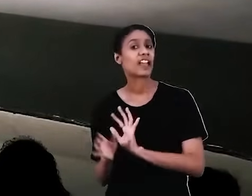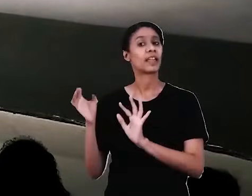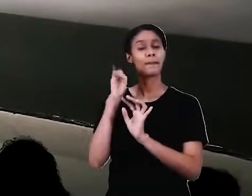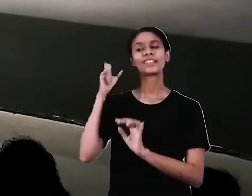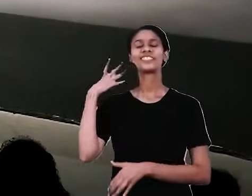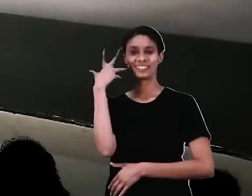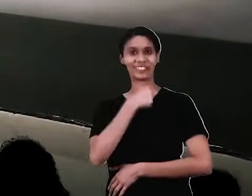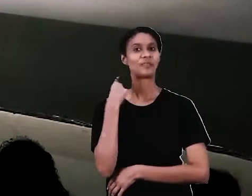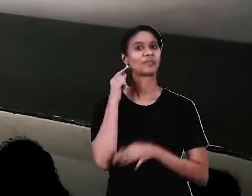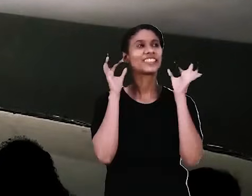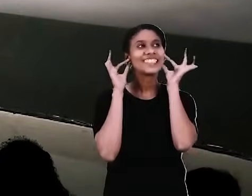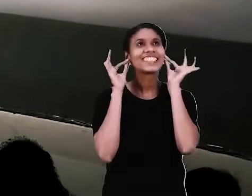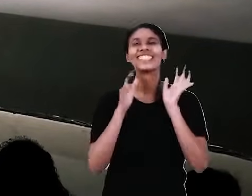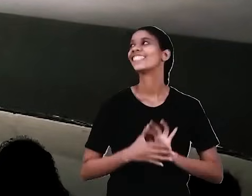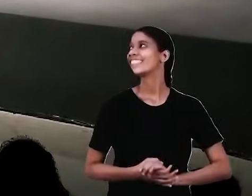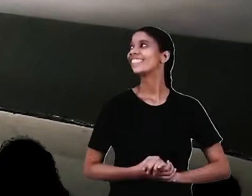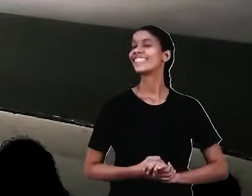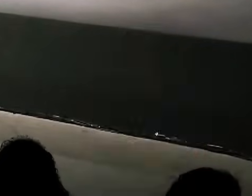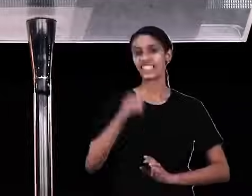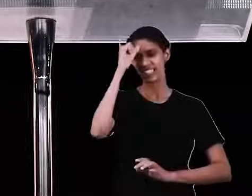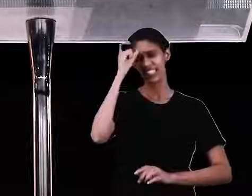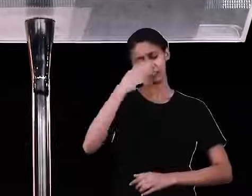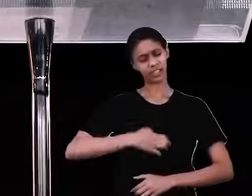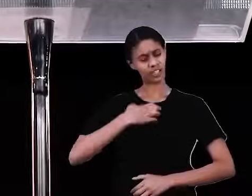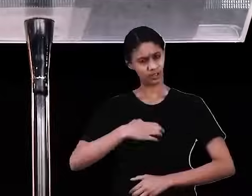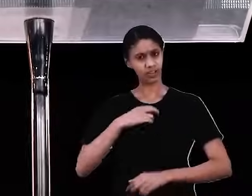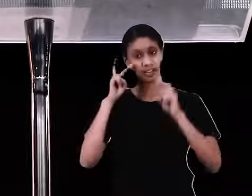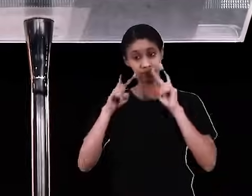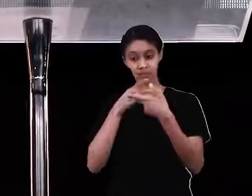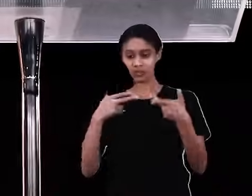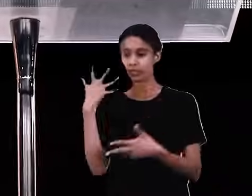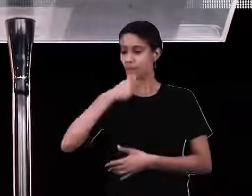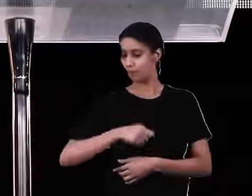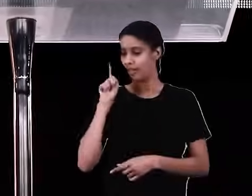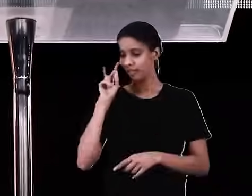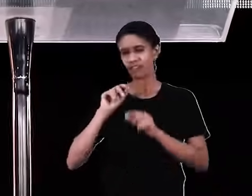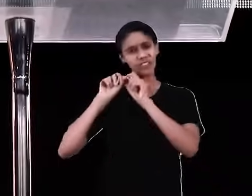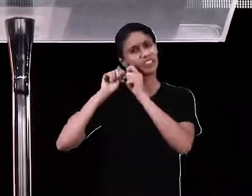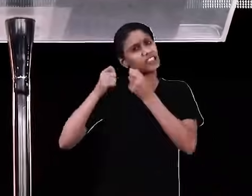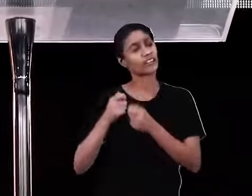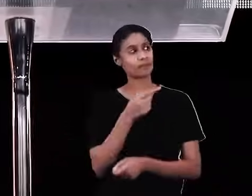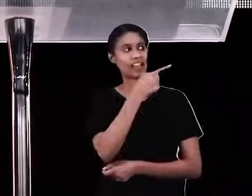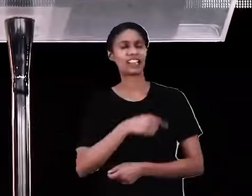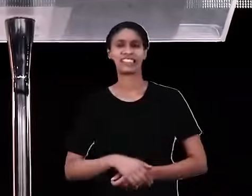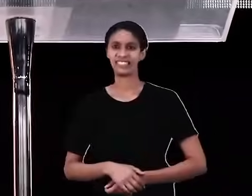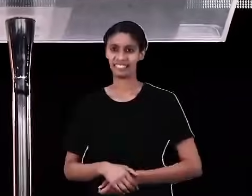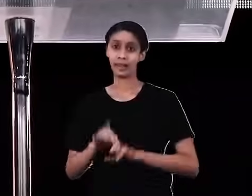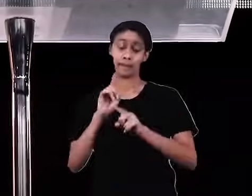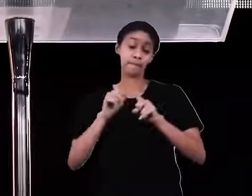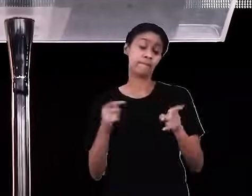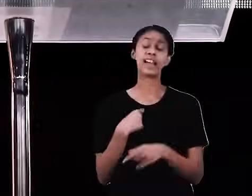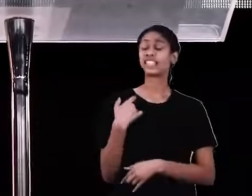é bonito, né? É porque quando o diabo fica com raiva, quando a gente ganha umas coisas boas assim, aí fez o bichinho quebrar logo ali. Mas não tem nada não,